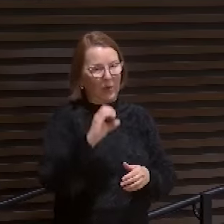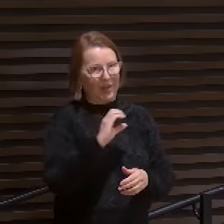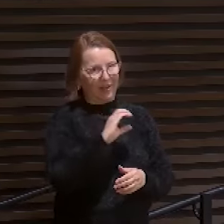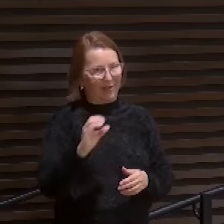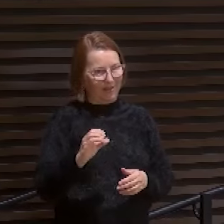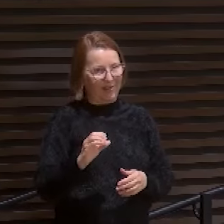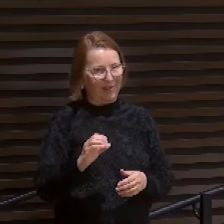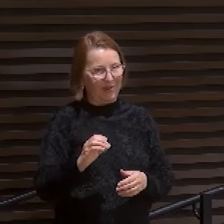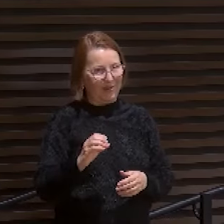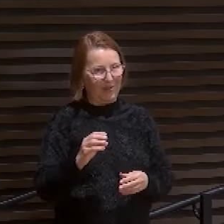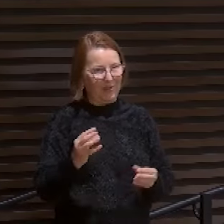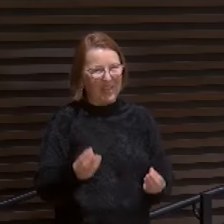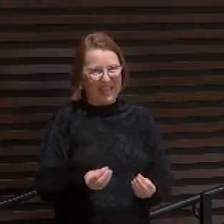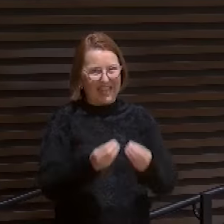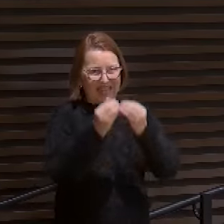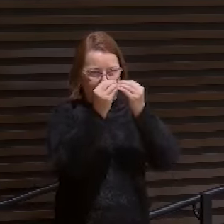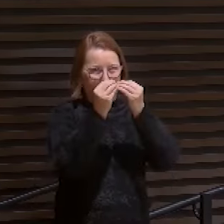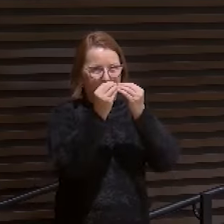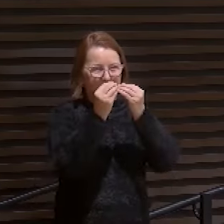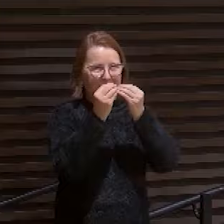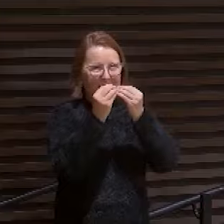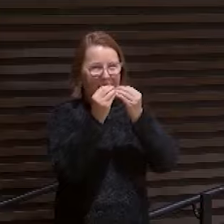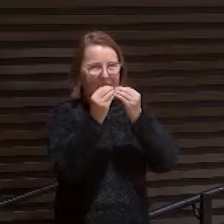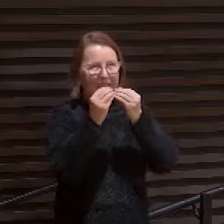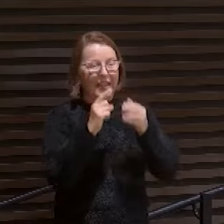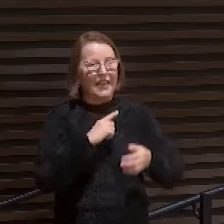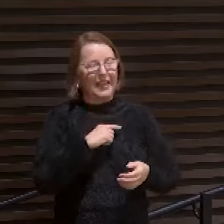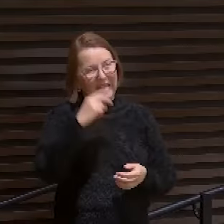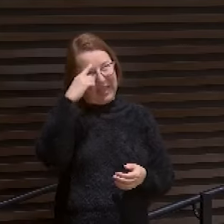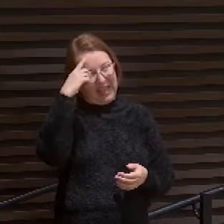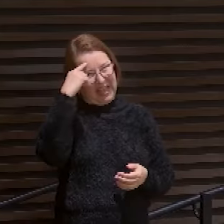do sacrifício. E muitas